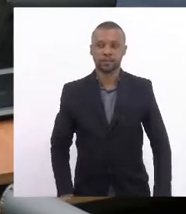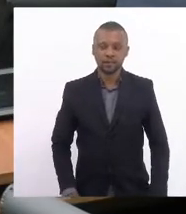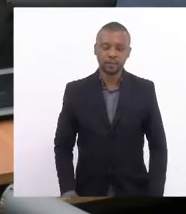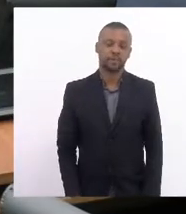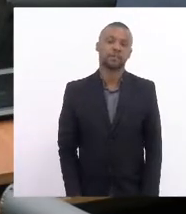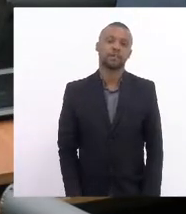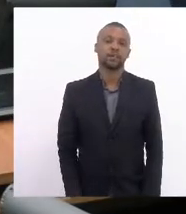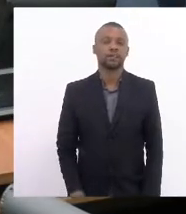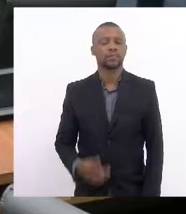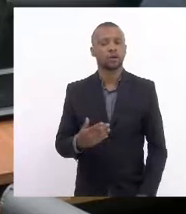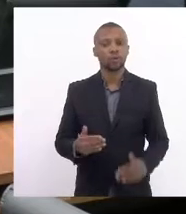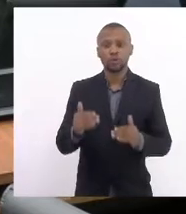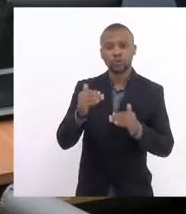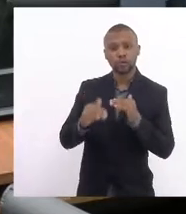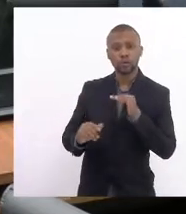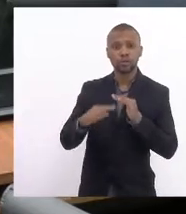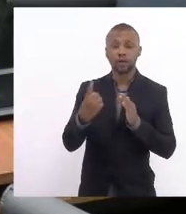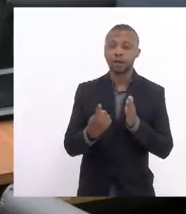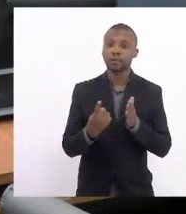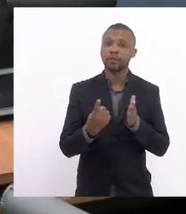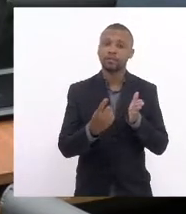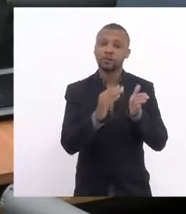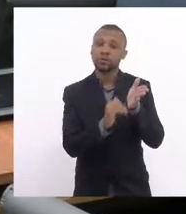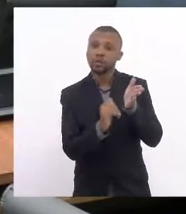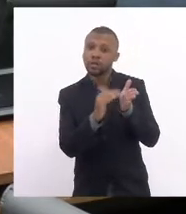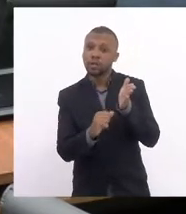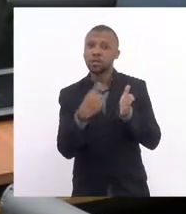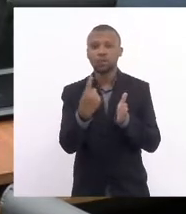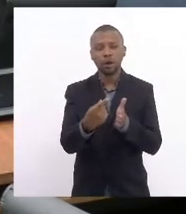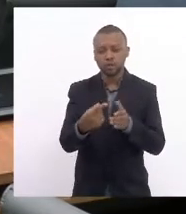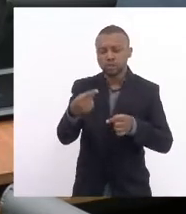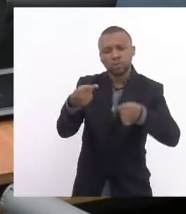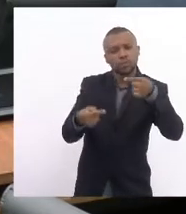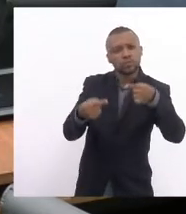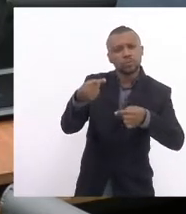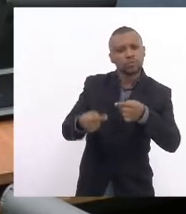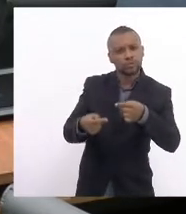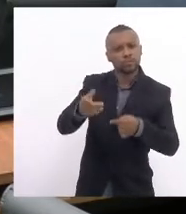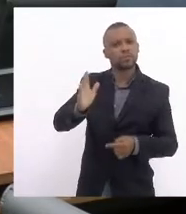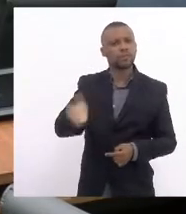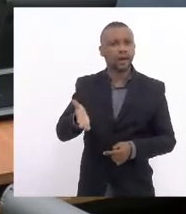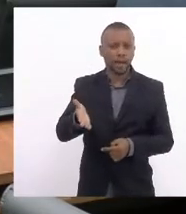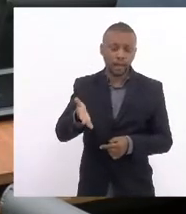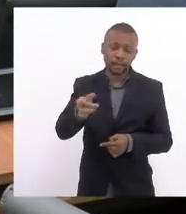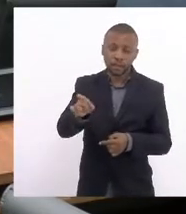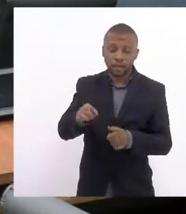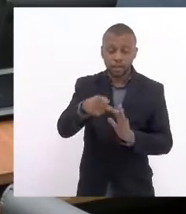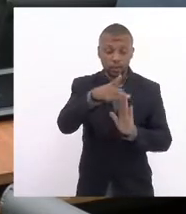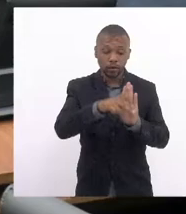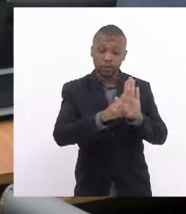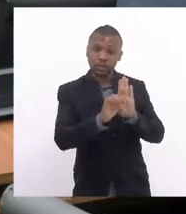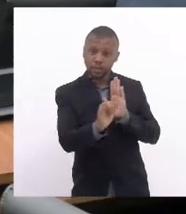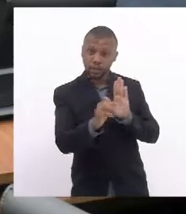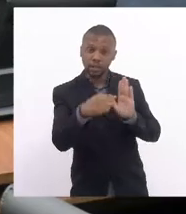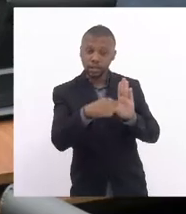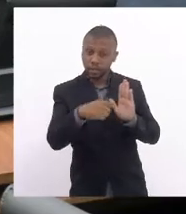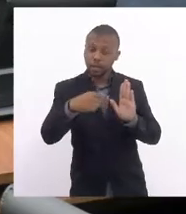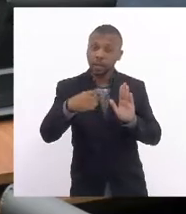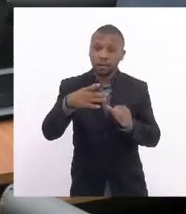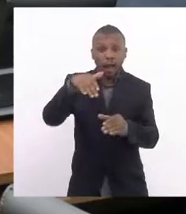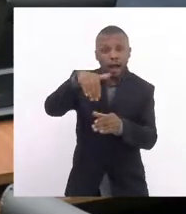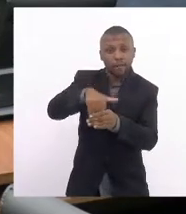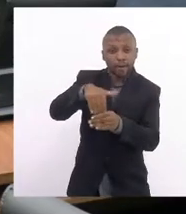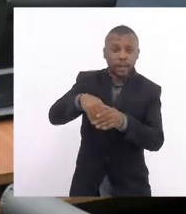gente tenha que tirá-lo. Nós já estamos discutindo a necessidade de que esse projeto seja votado. Eu não sei